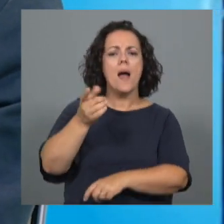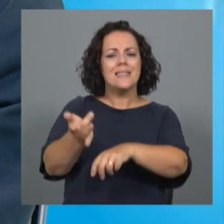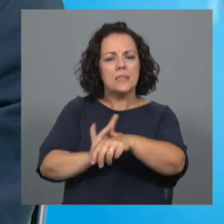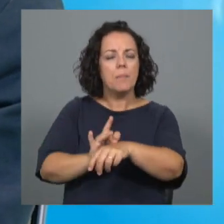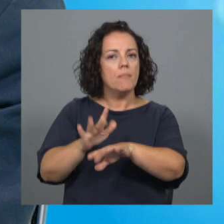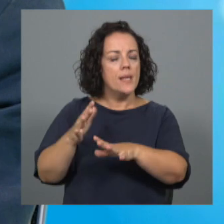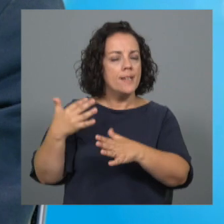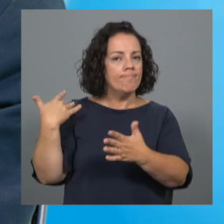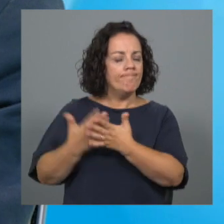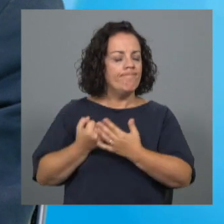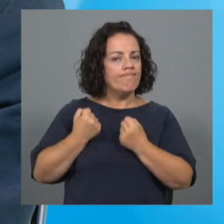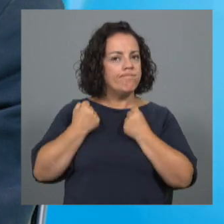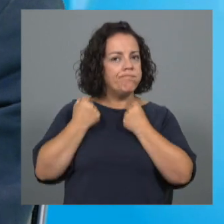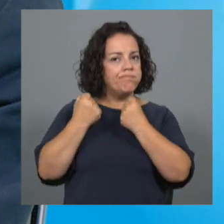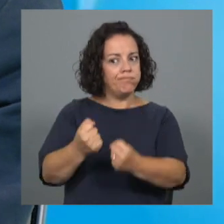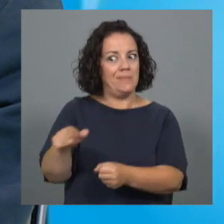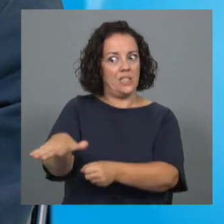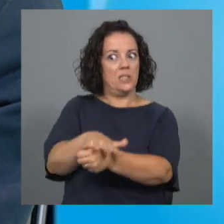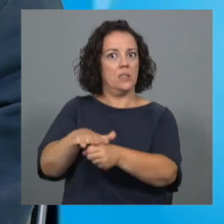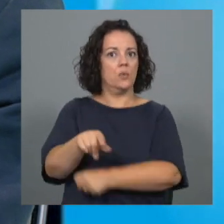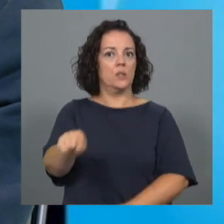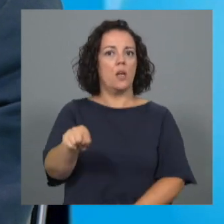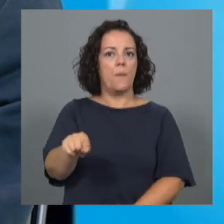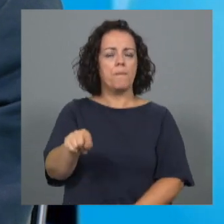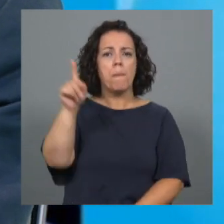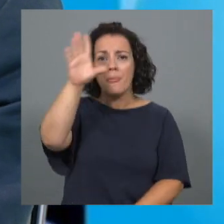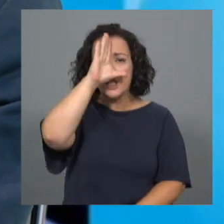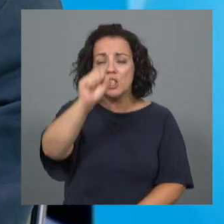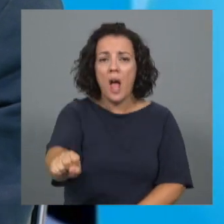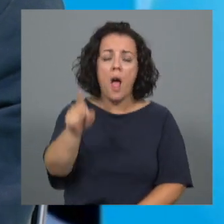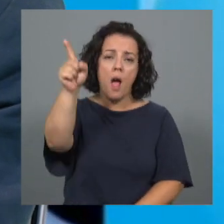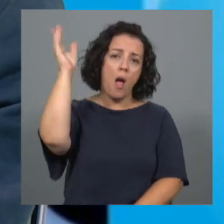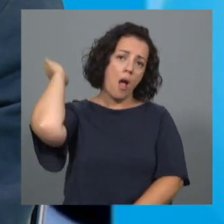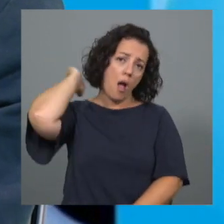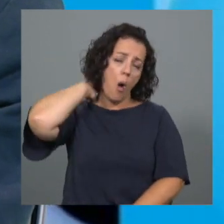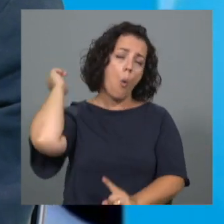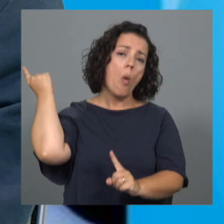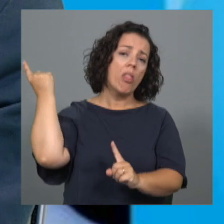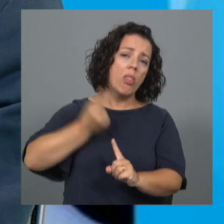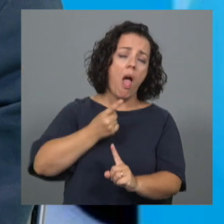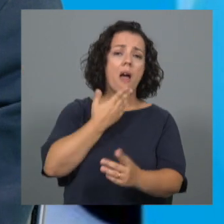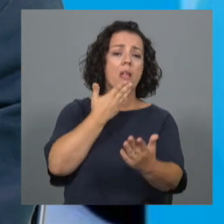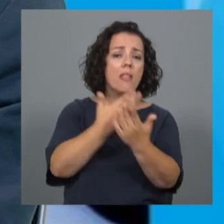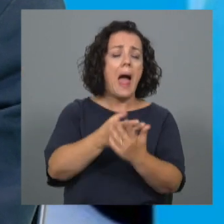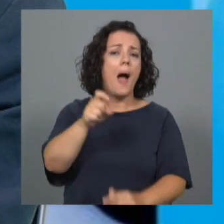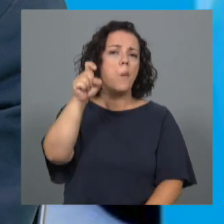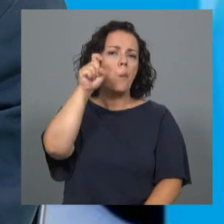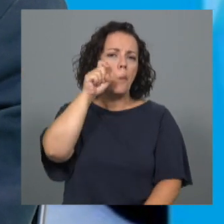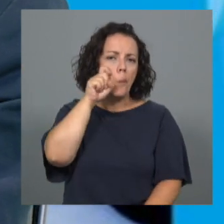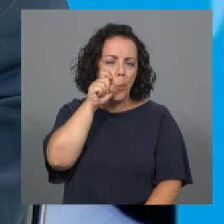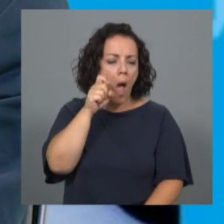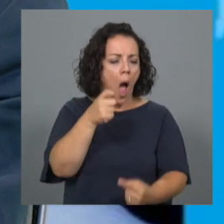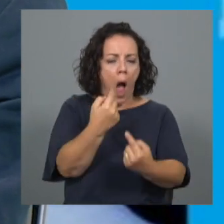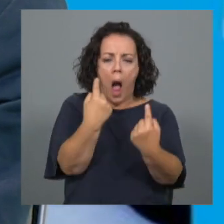difícil, para esta problemática. O Estado tem que garantir que haja um conjunto